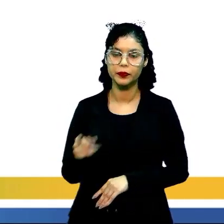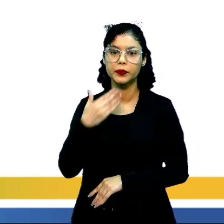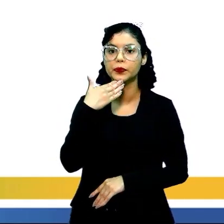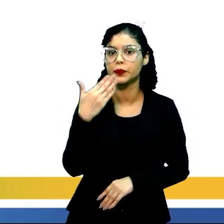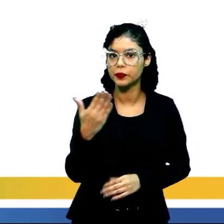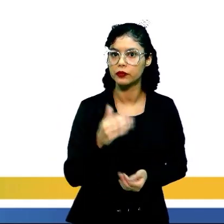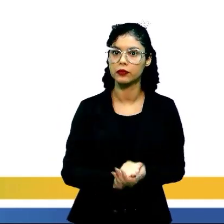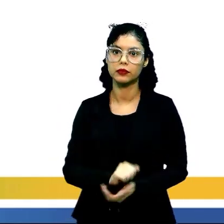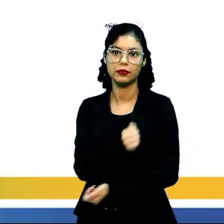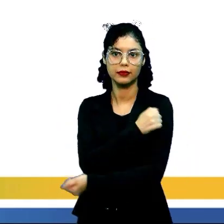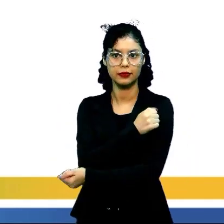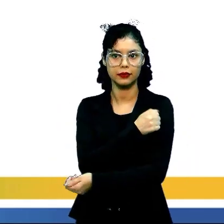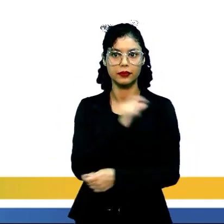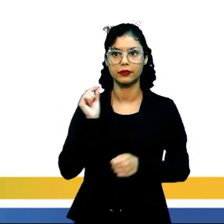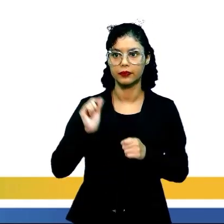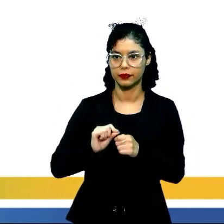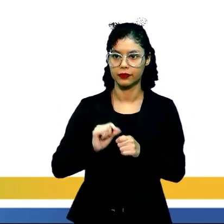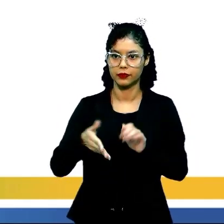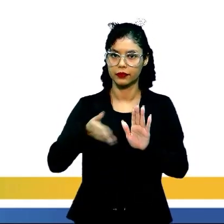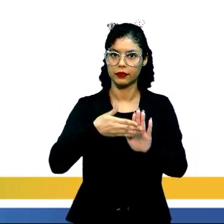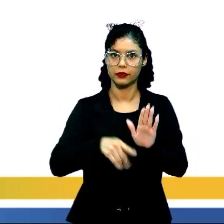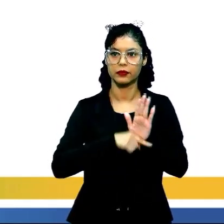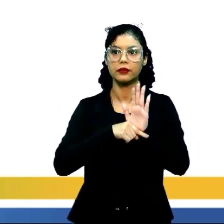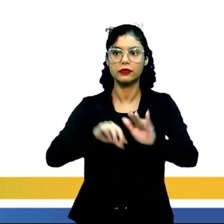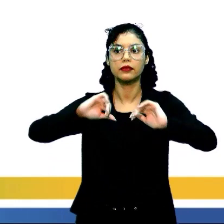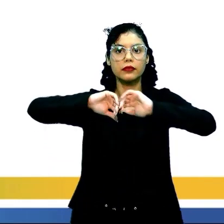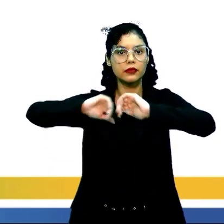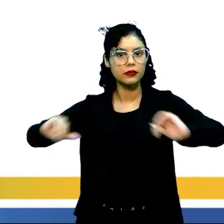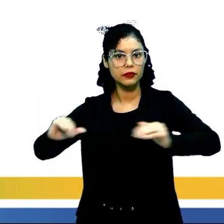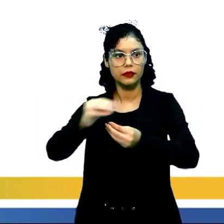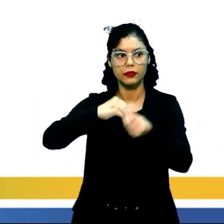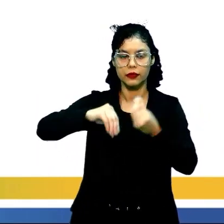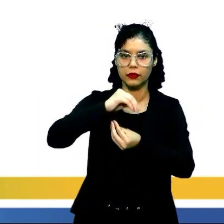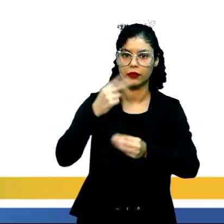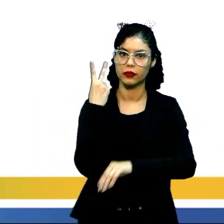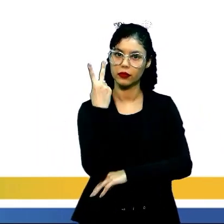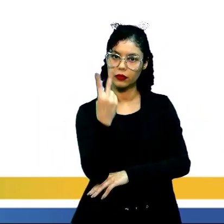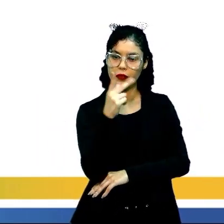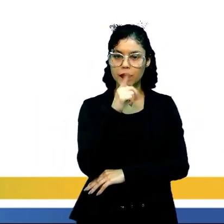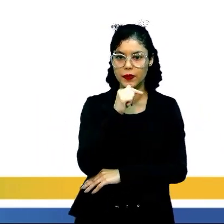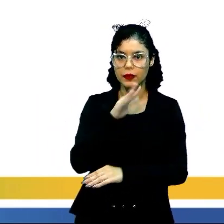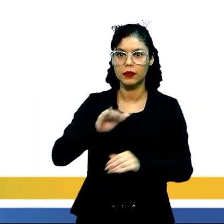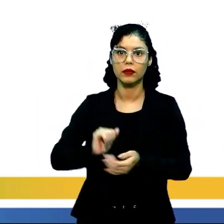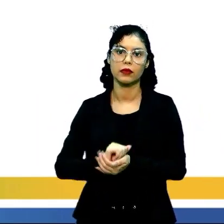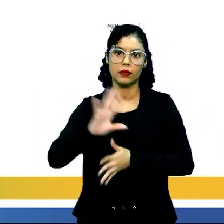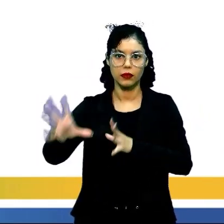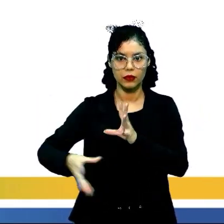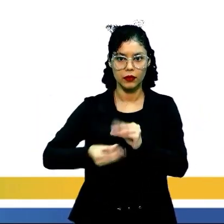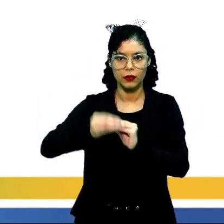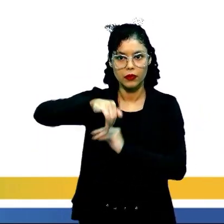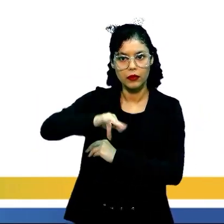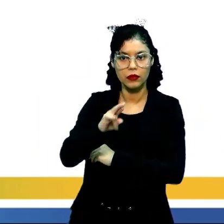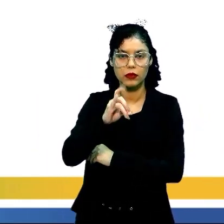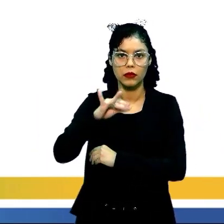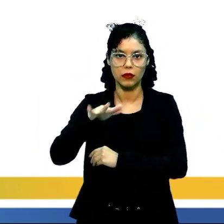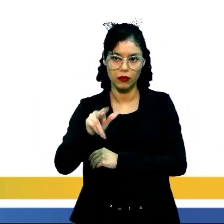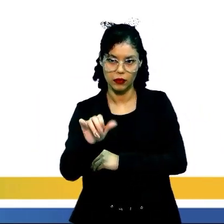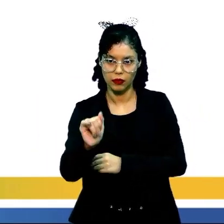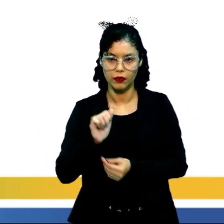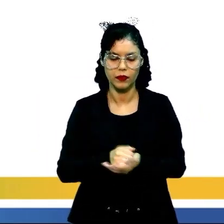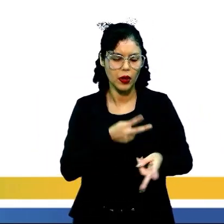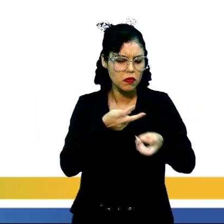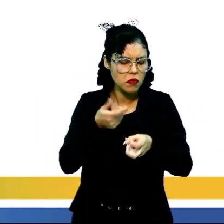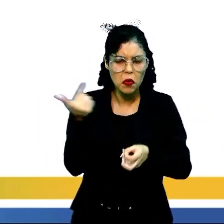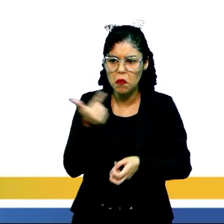um professor pediu a seus alunos que fizessem propostas para separar uma mistura de dois líquidos completamente